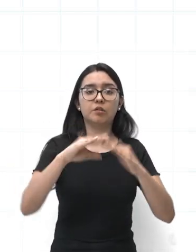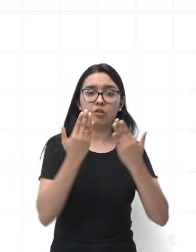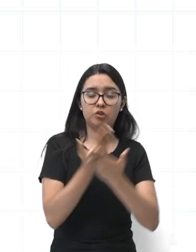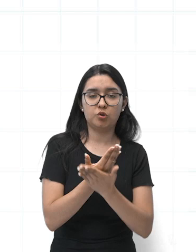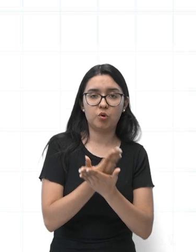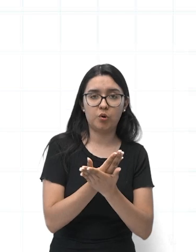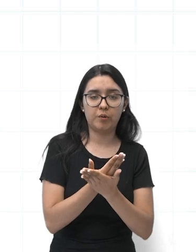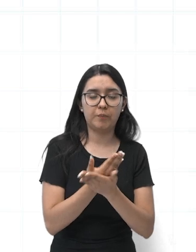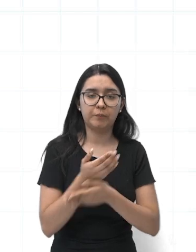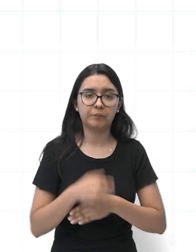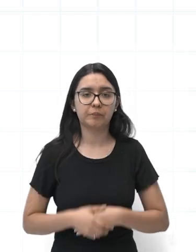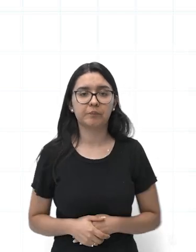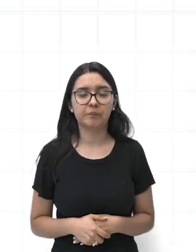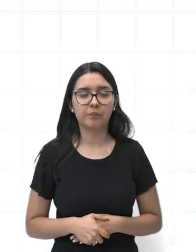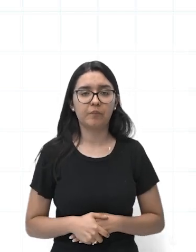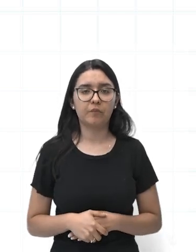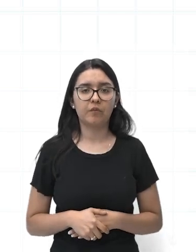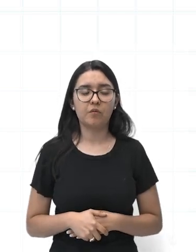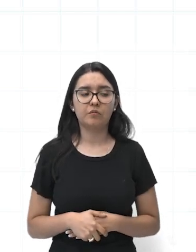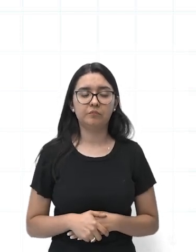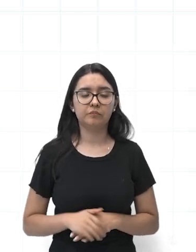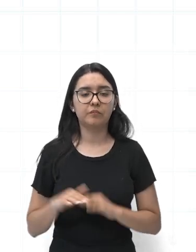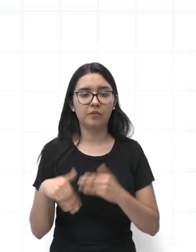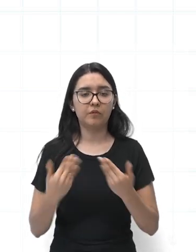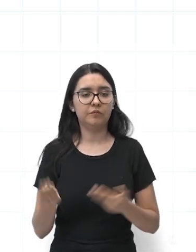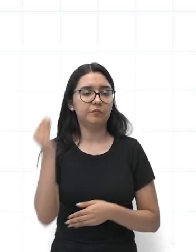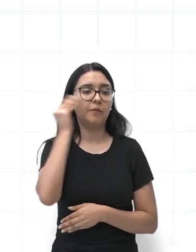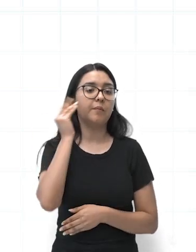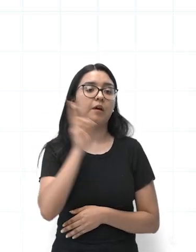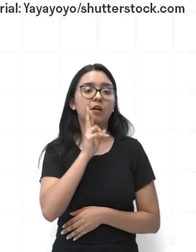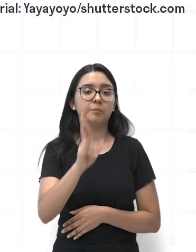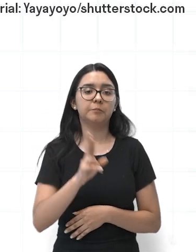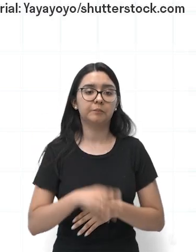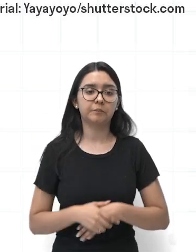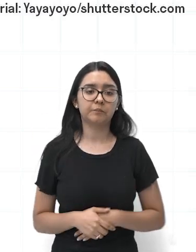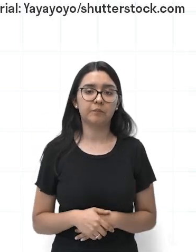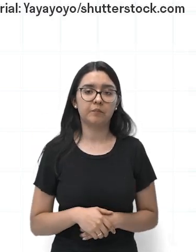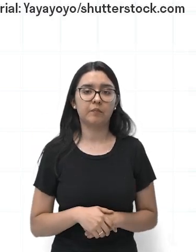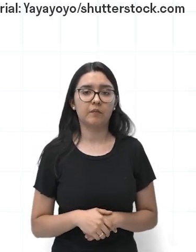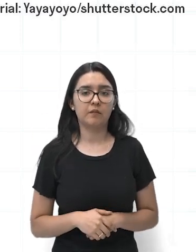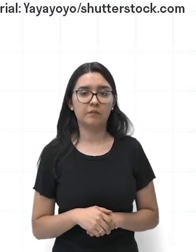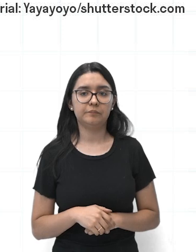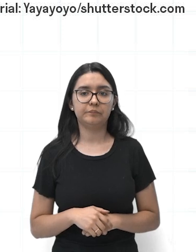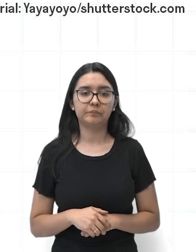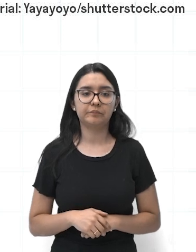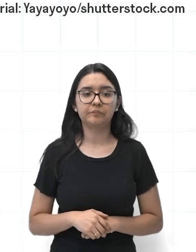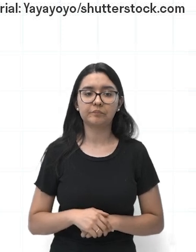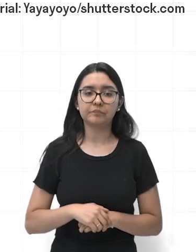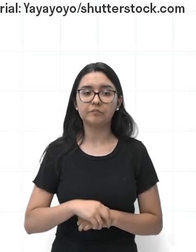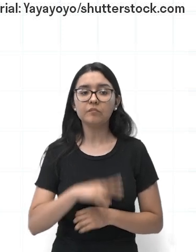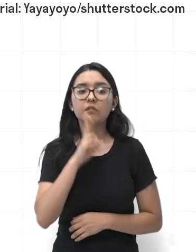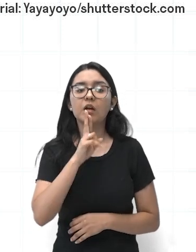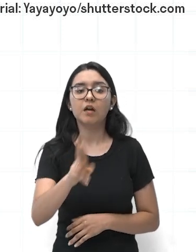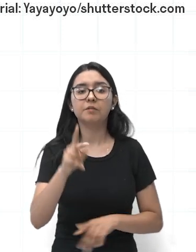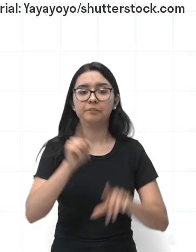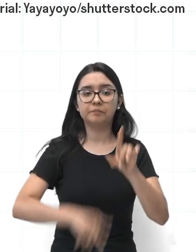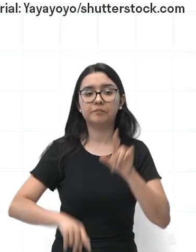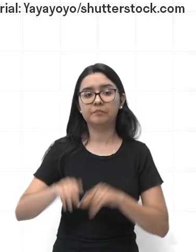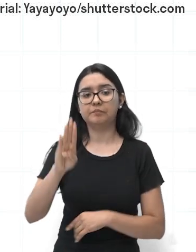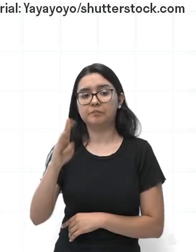componentes curriculares que ele estuda na escola. Vamos ver a resposta. Então, he studies